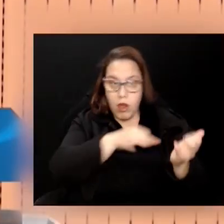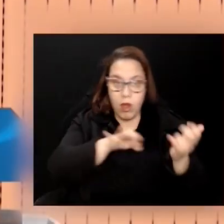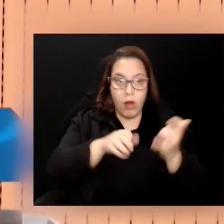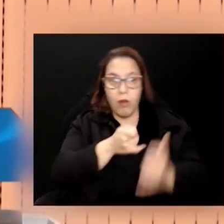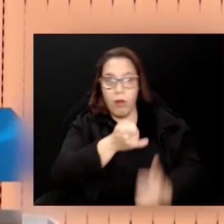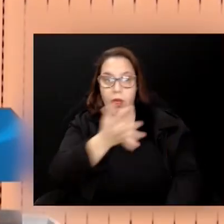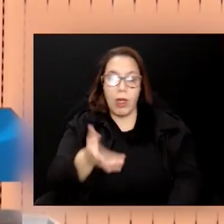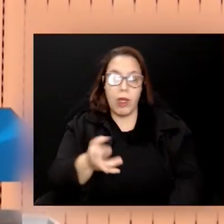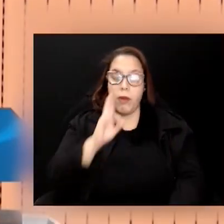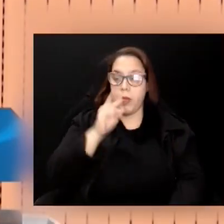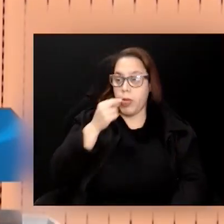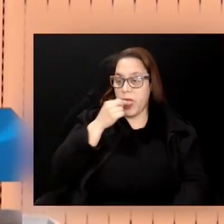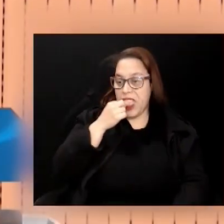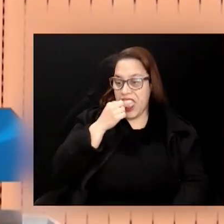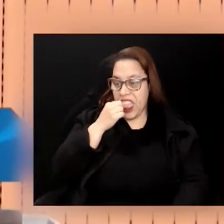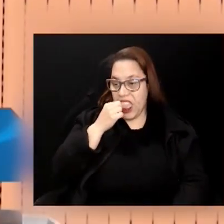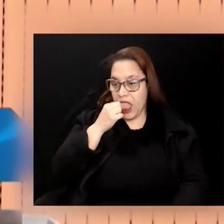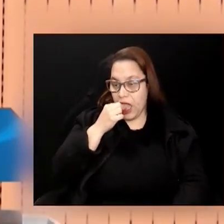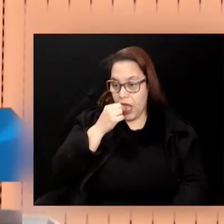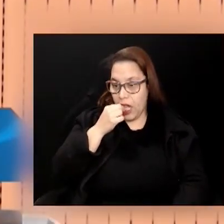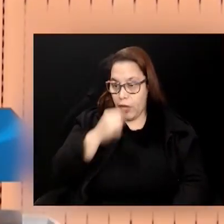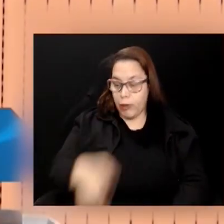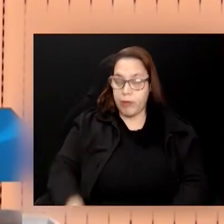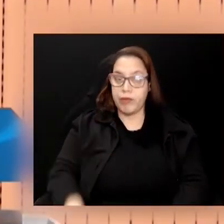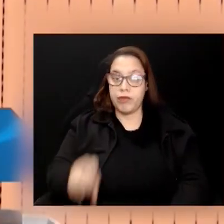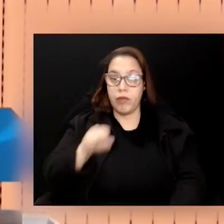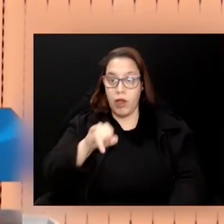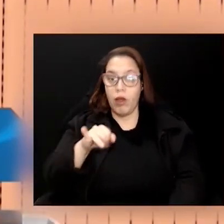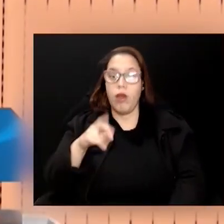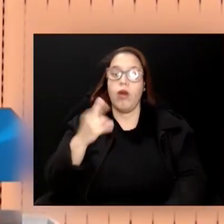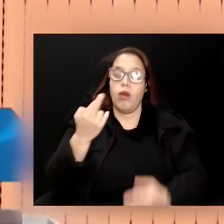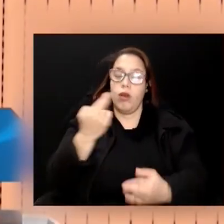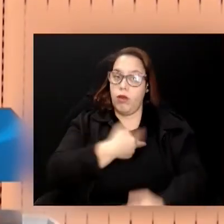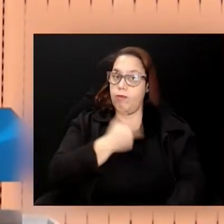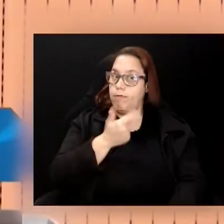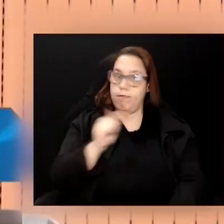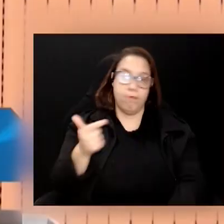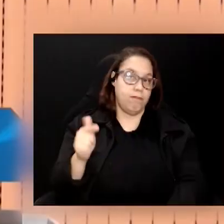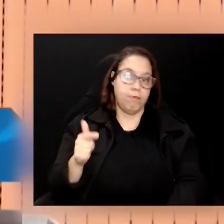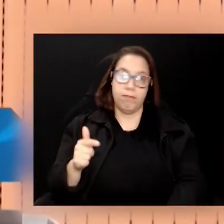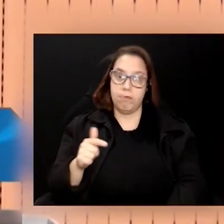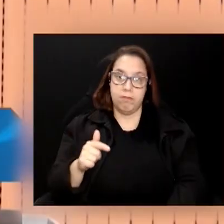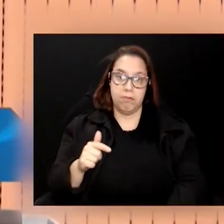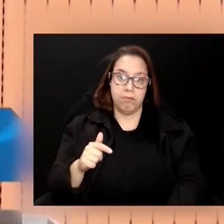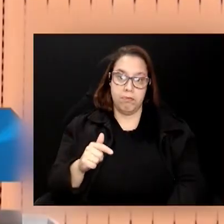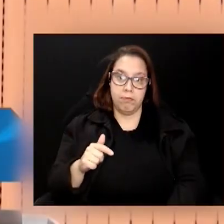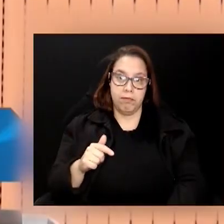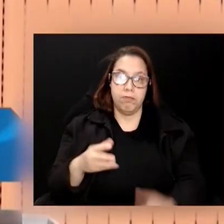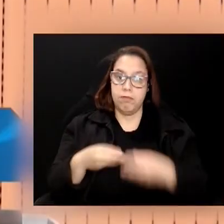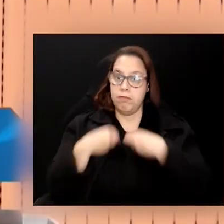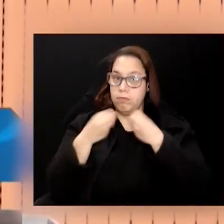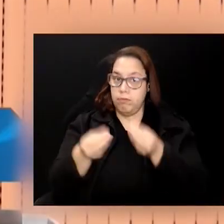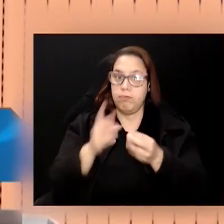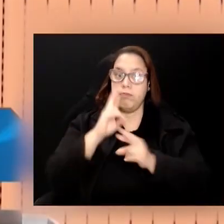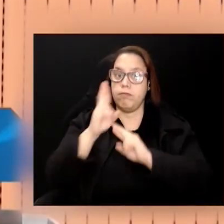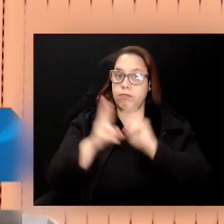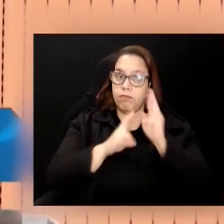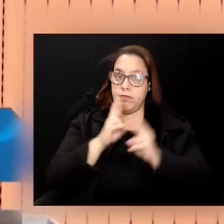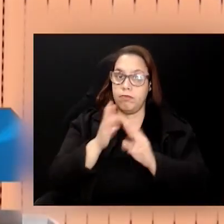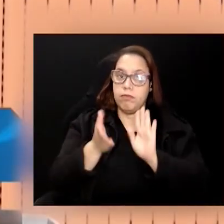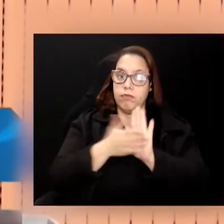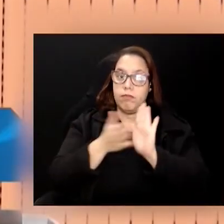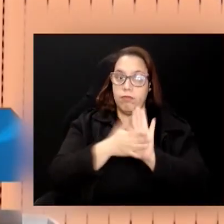foi dada, tiveram várias respostas que não foram oferecidas, respondidas aqui pelo prefeito